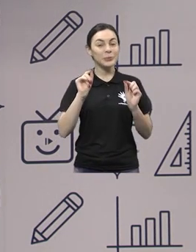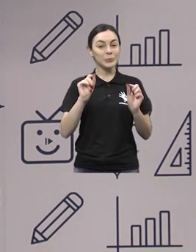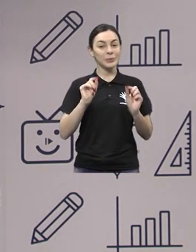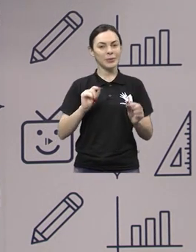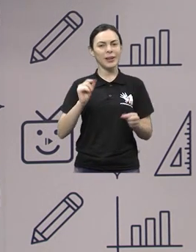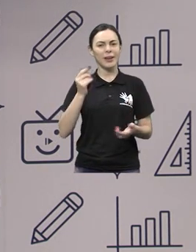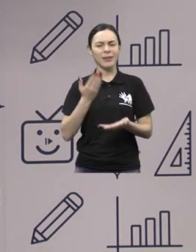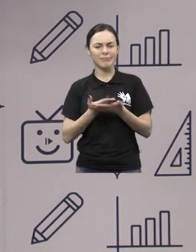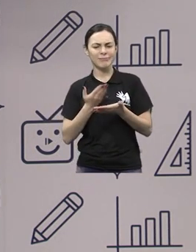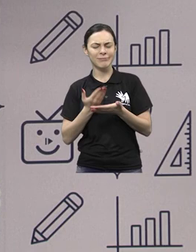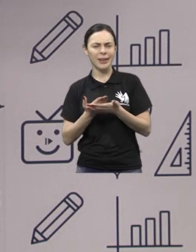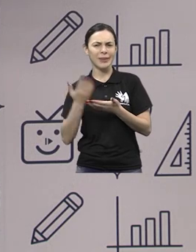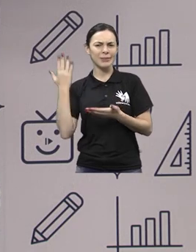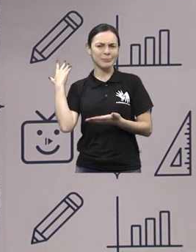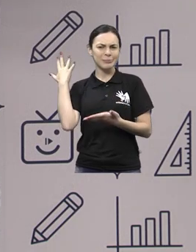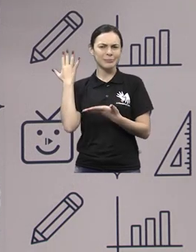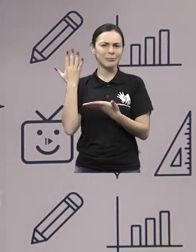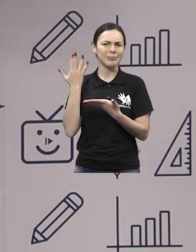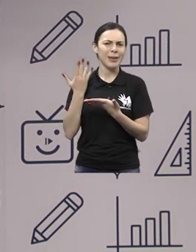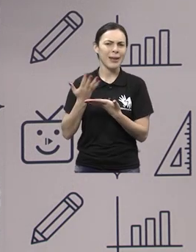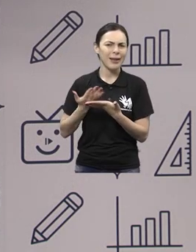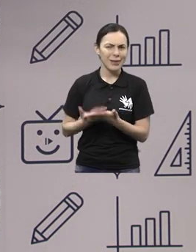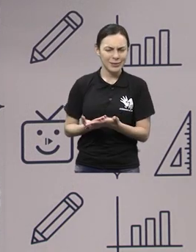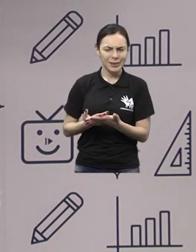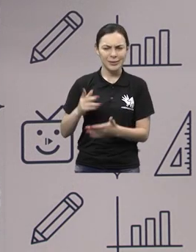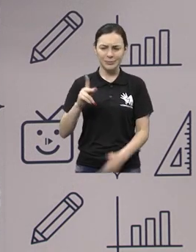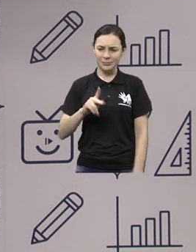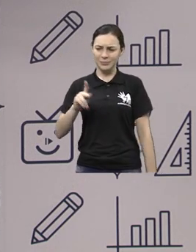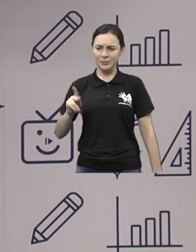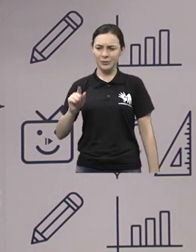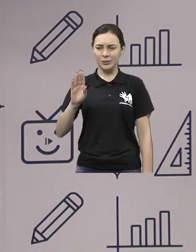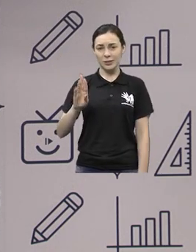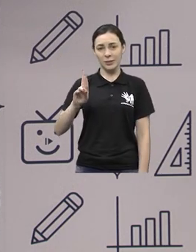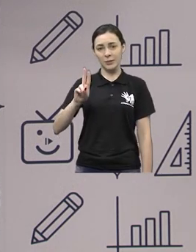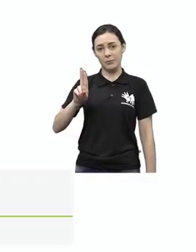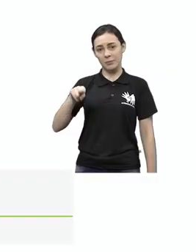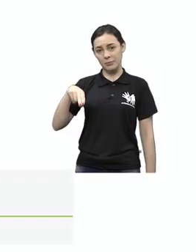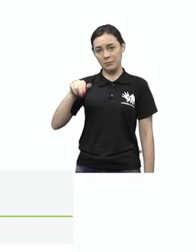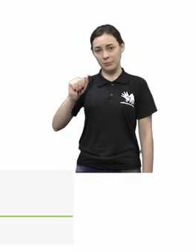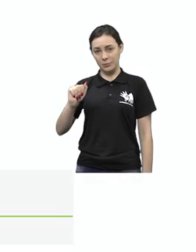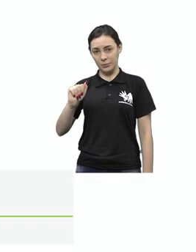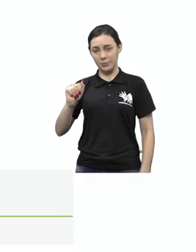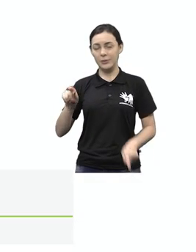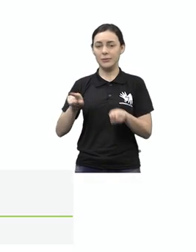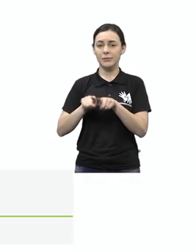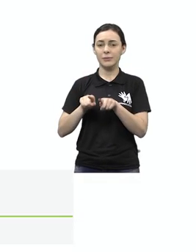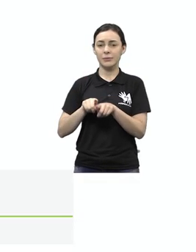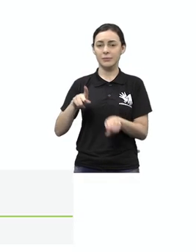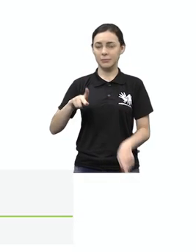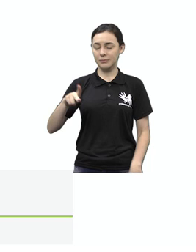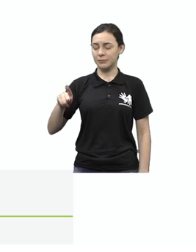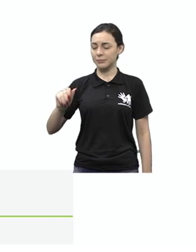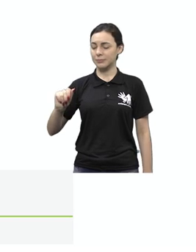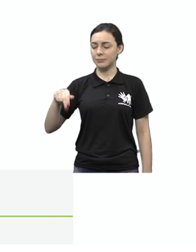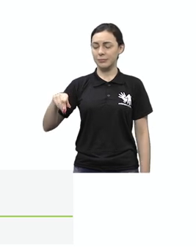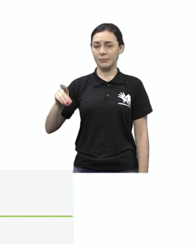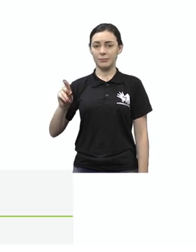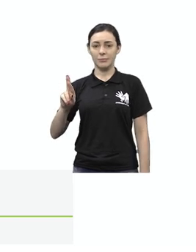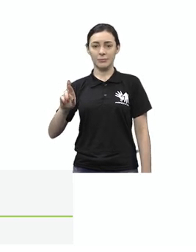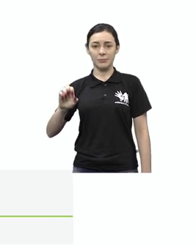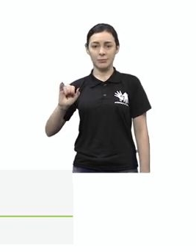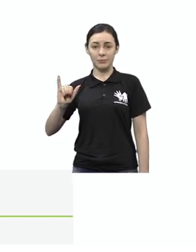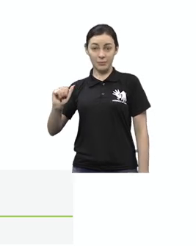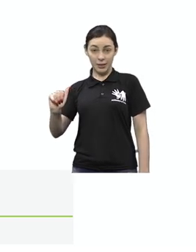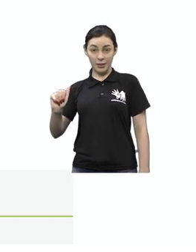Então, agora nós vamos recordar as aulas das professoras Bruna e Andréia, em que elas trabalharam